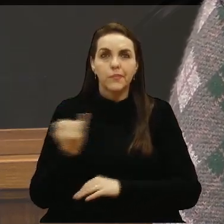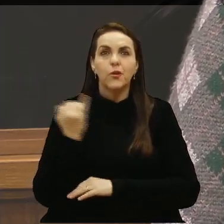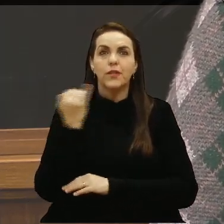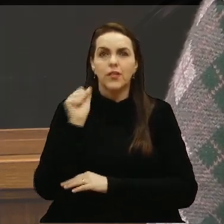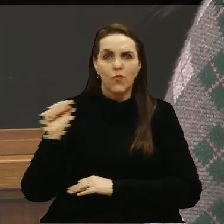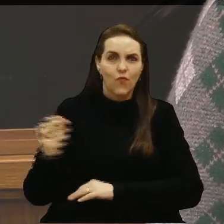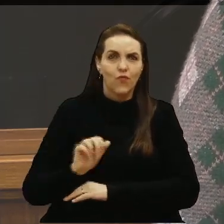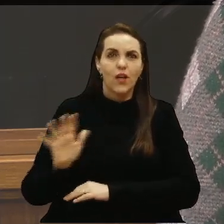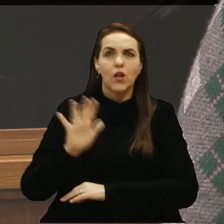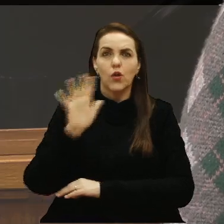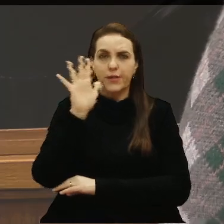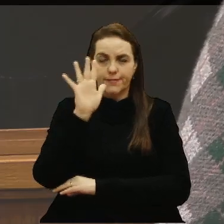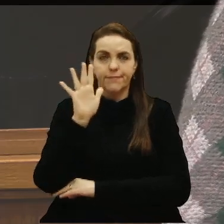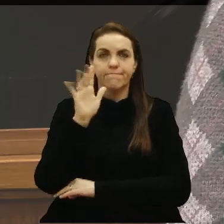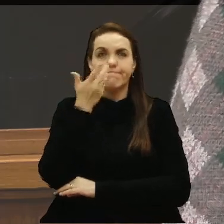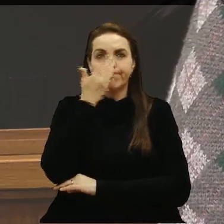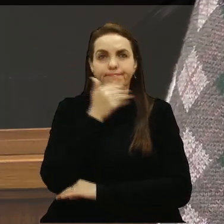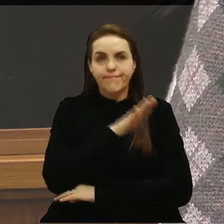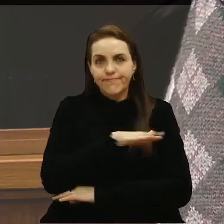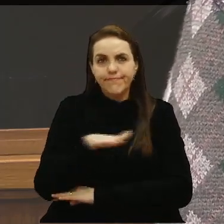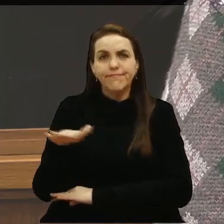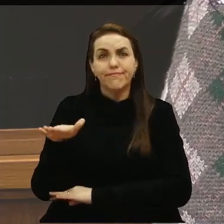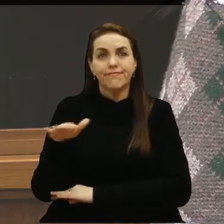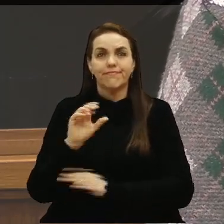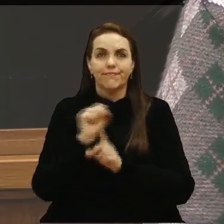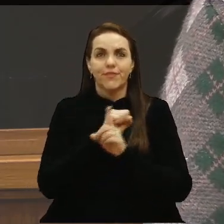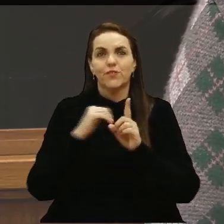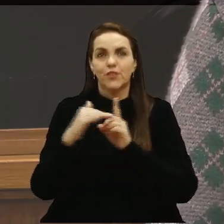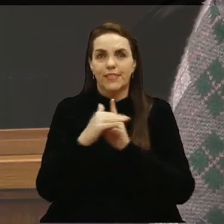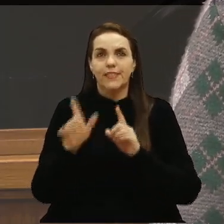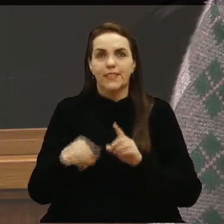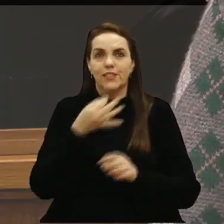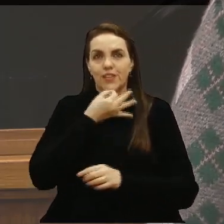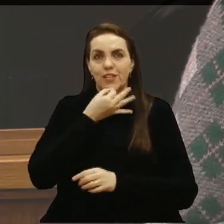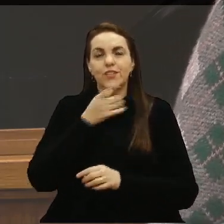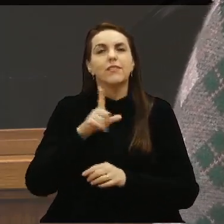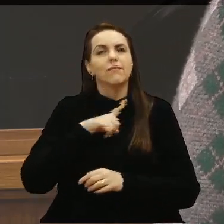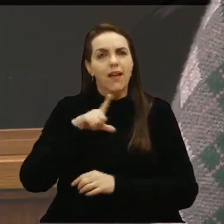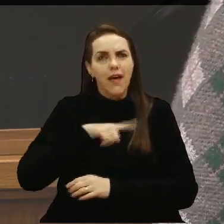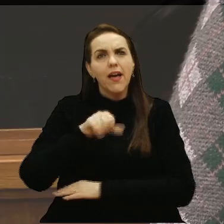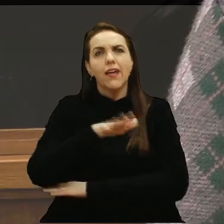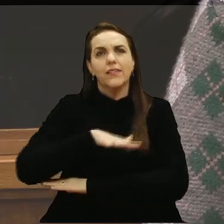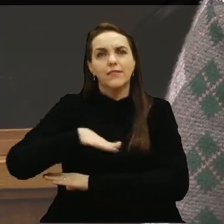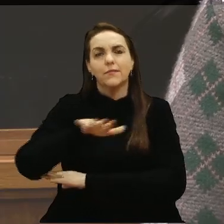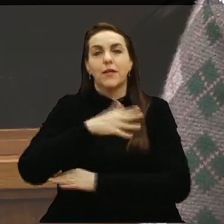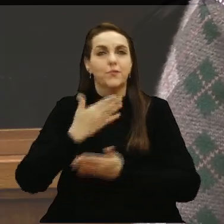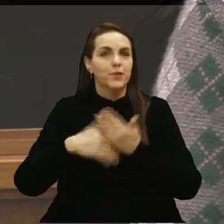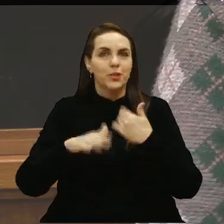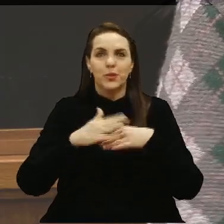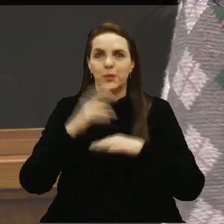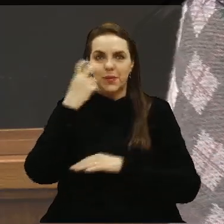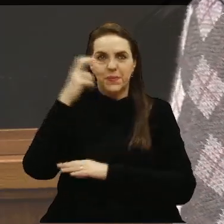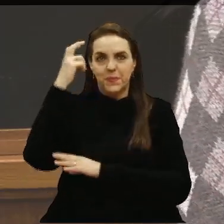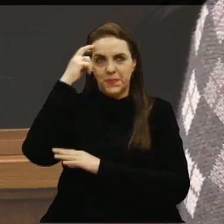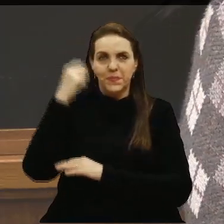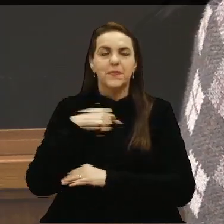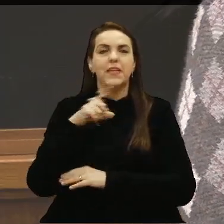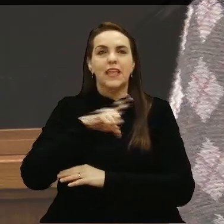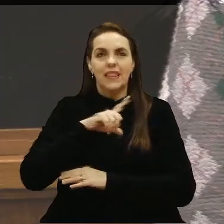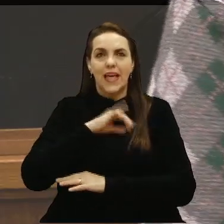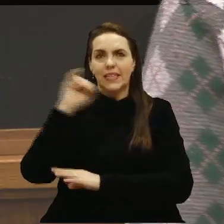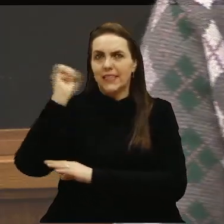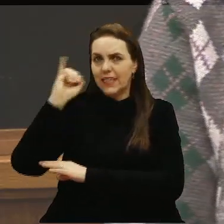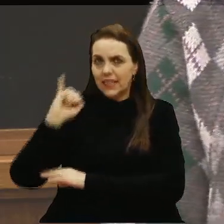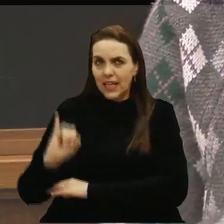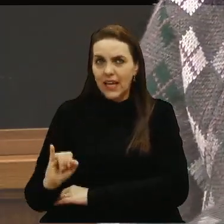valorizar isso nas crianças. Eu acho que a sociedade caxiense tem espaço para todas as culturas. Tem espaço para a